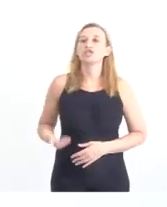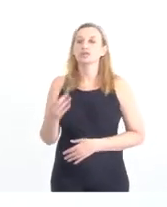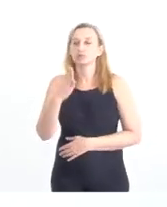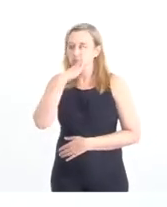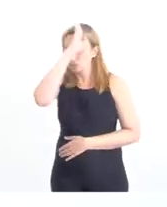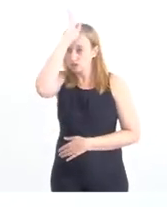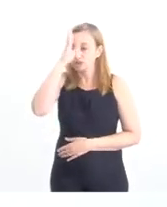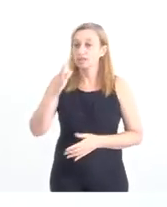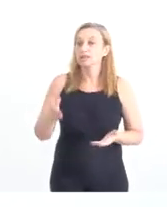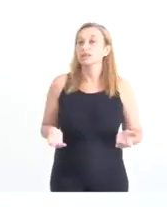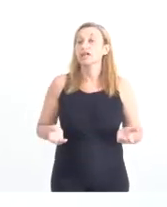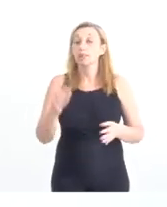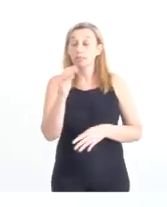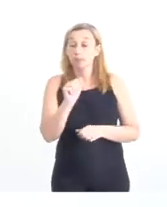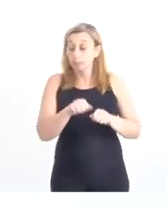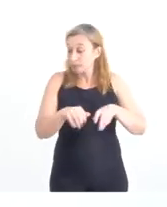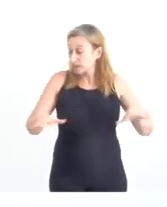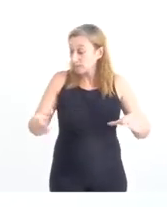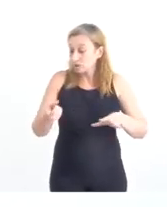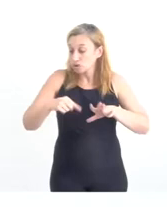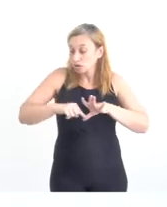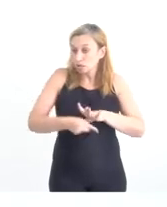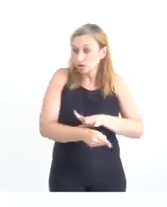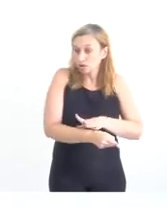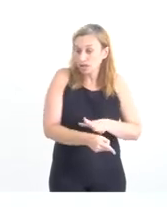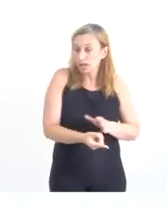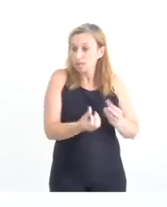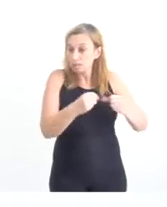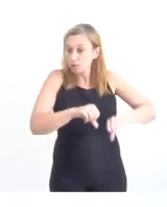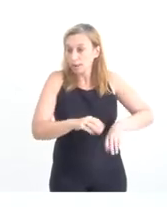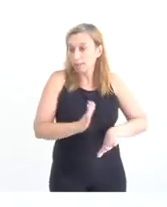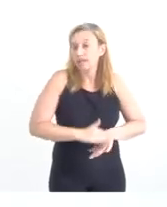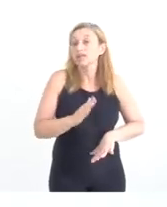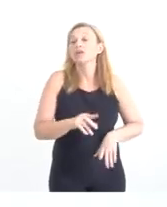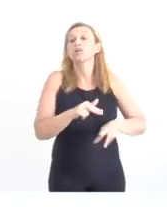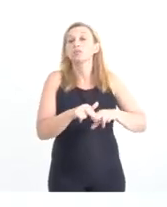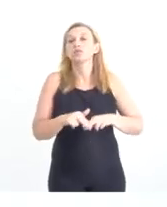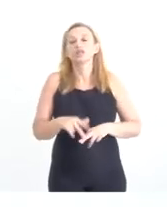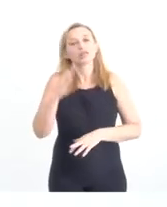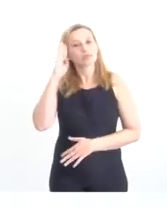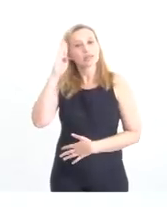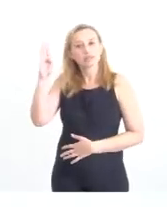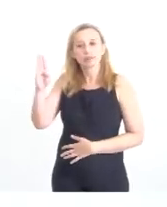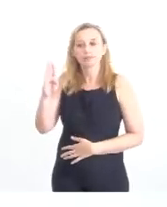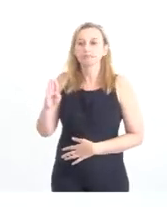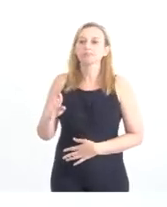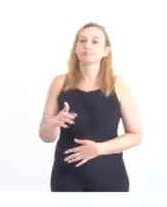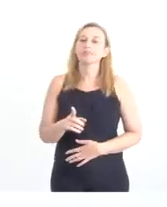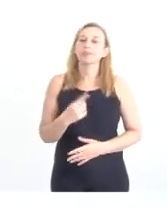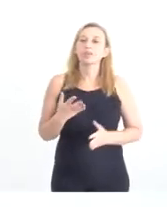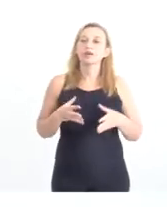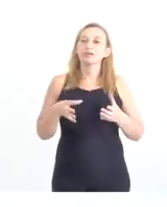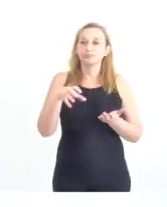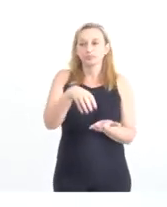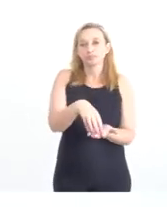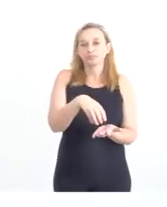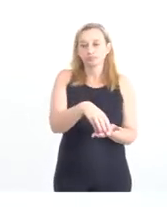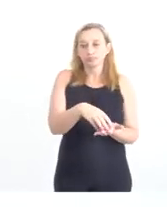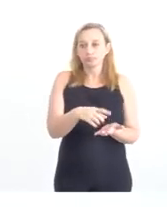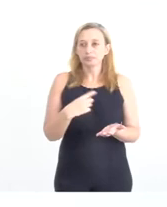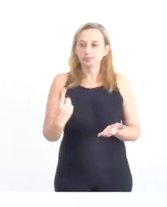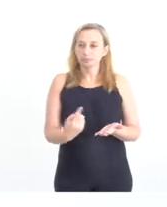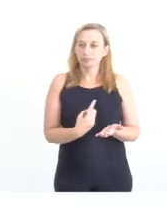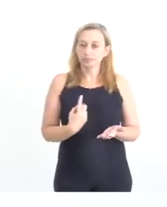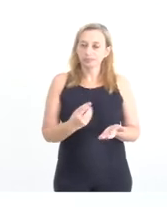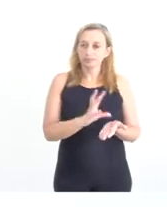academia só fez isso e se aprofundar esse agudizar por isso aqui fundamental esteja no centro das nossas agendas